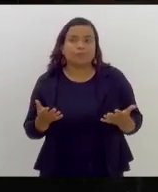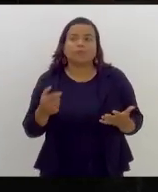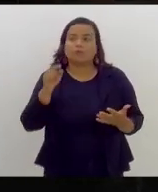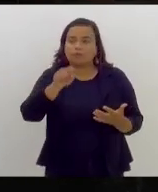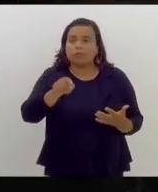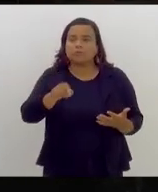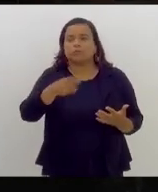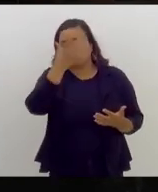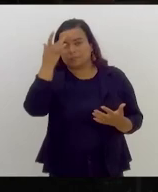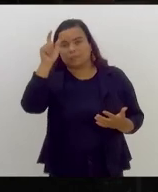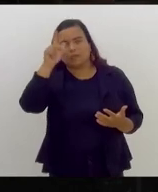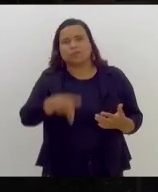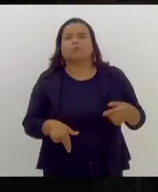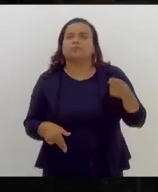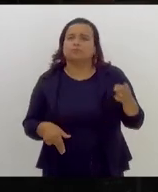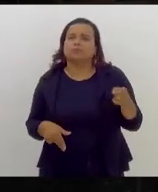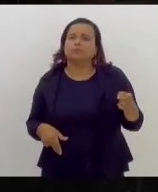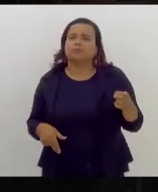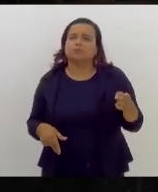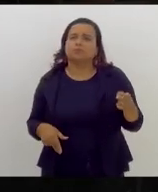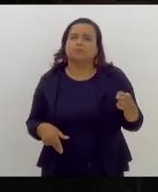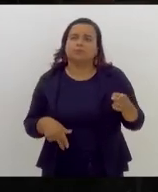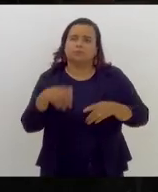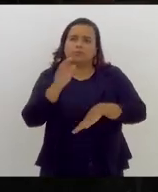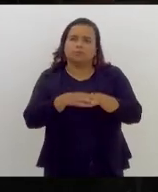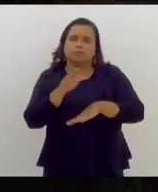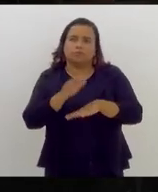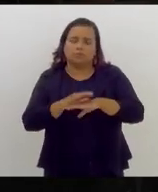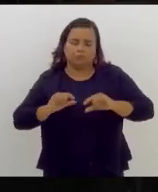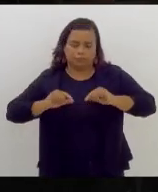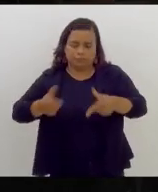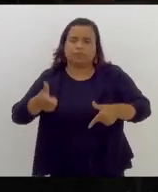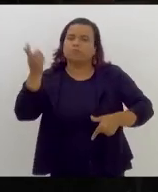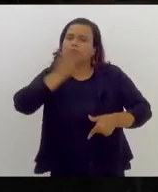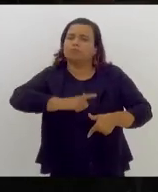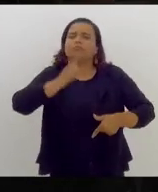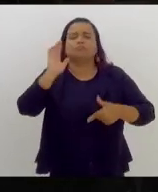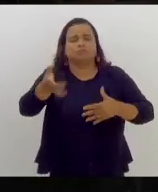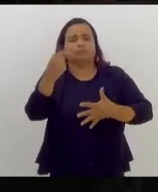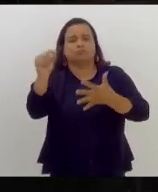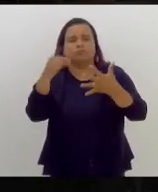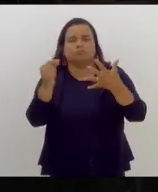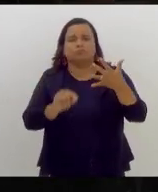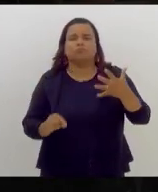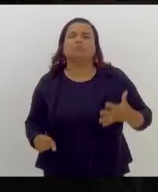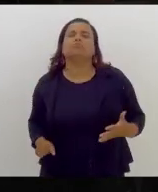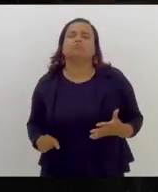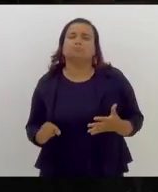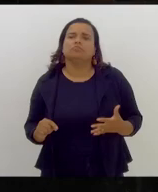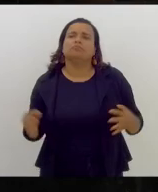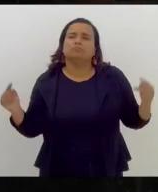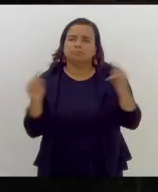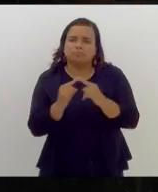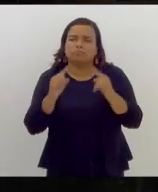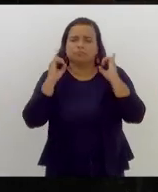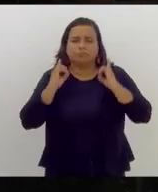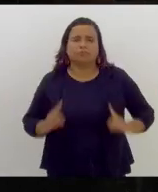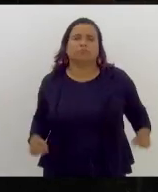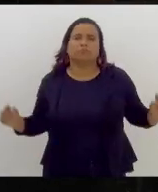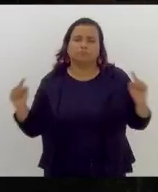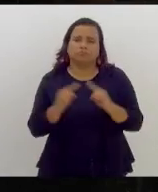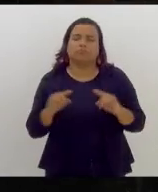sido essa pessoa que o que lhe vem a mão para fazer tem feito, e feito com muita